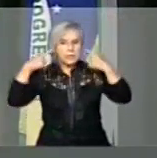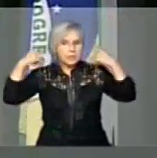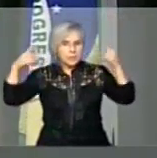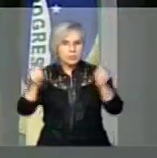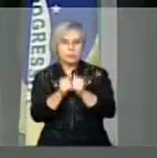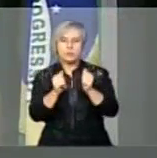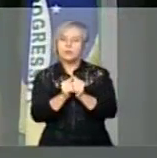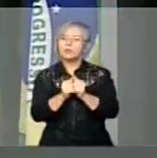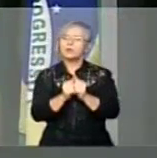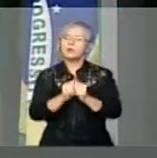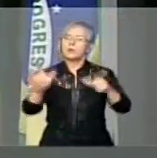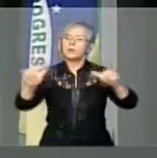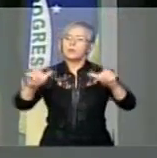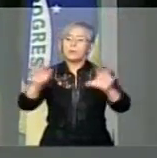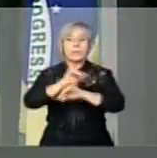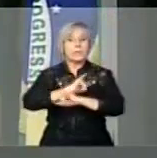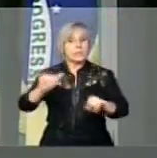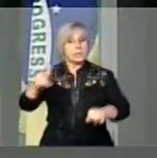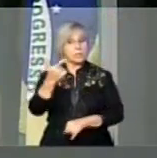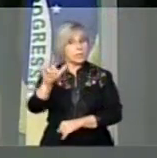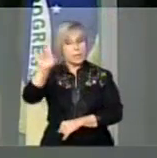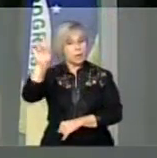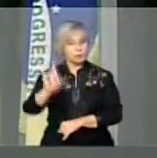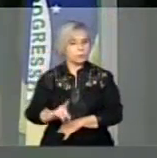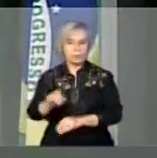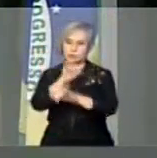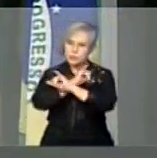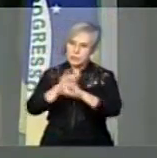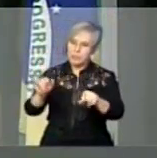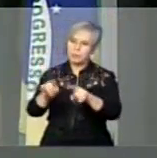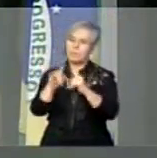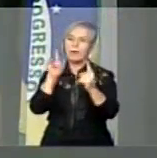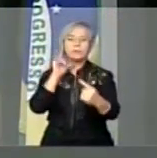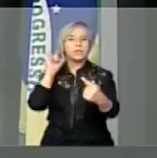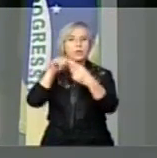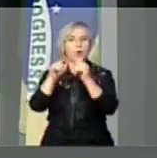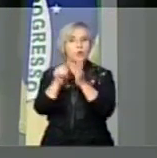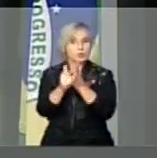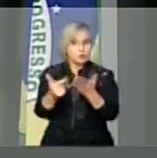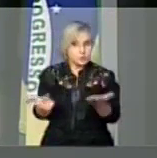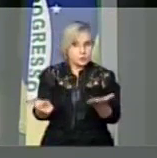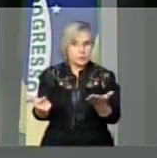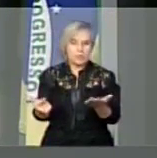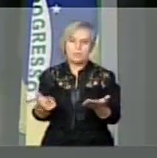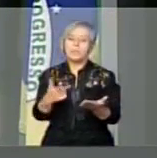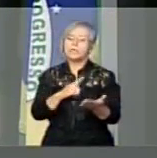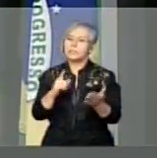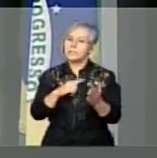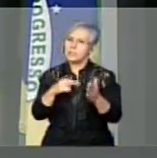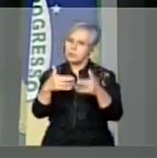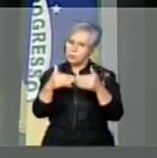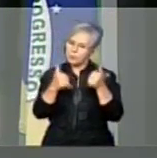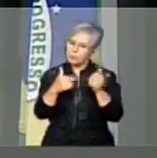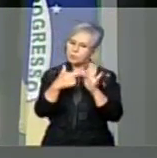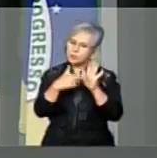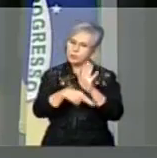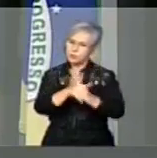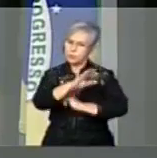não titulares dos direitos de transmissão para fins jornalísticos e noticiosos, fixando requisitos